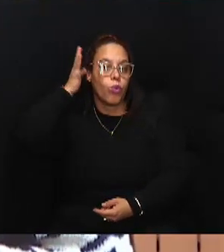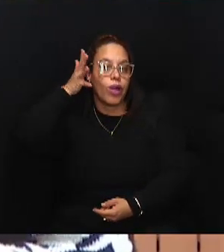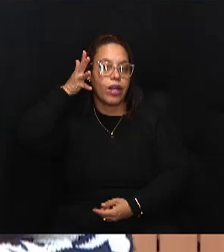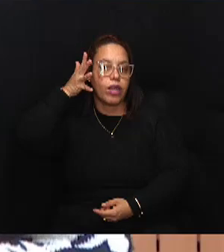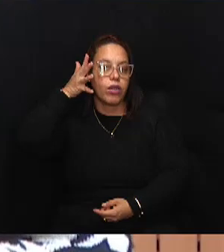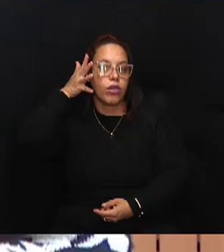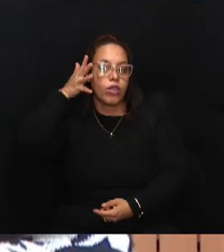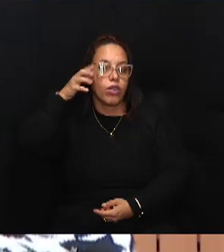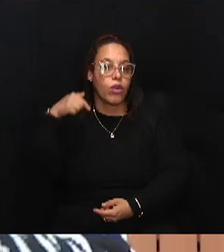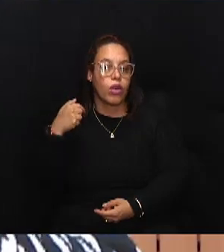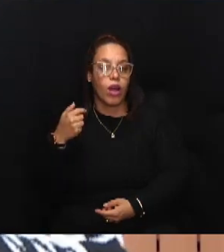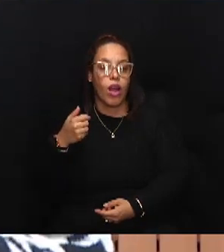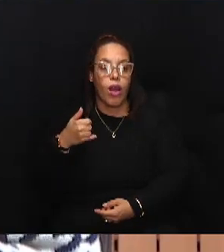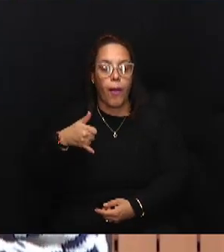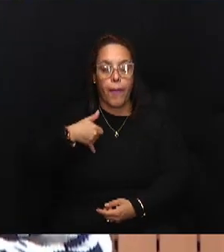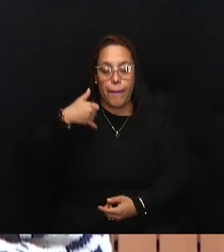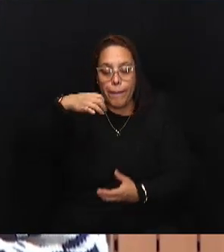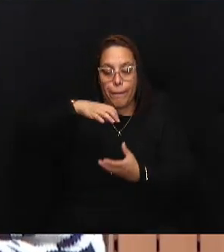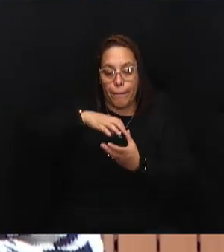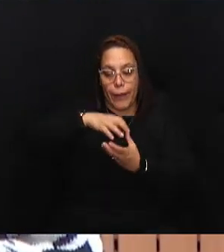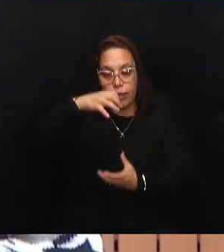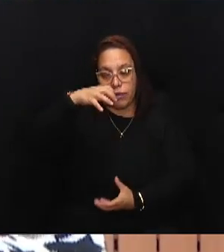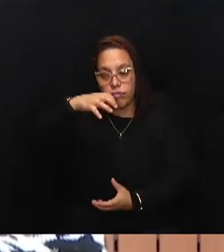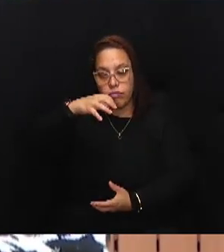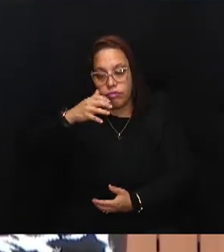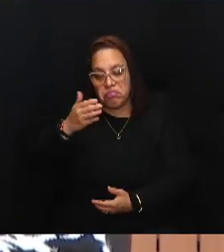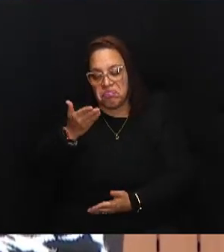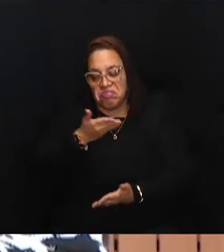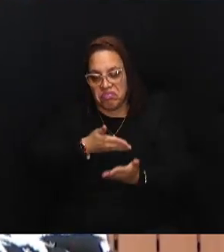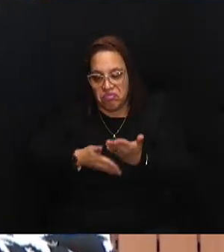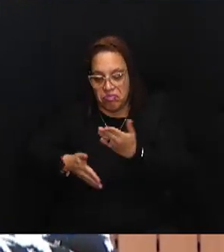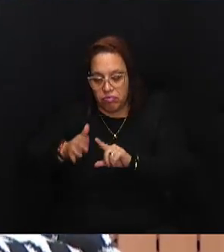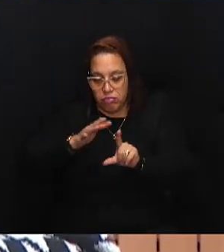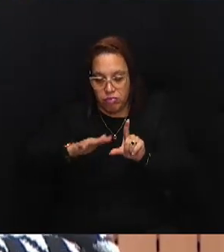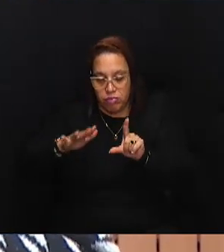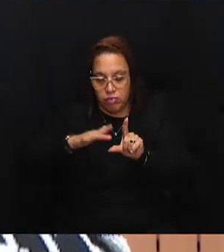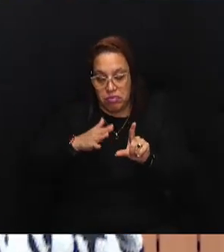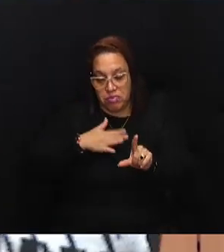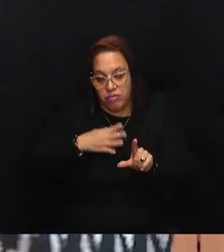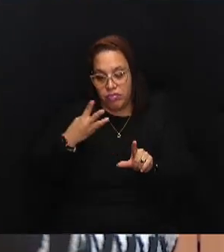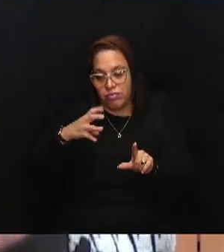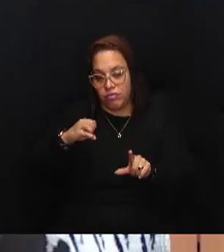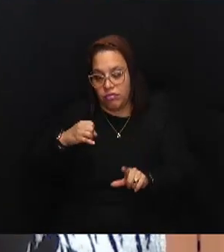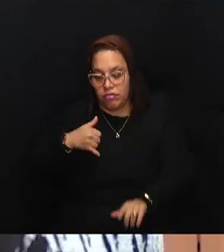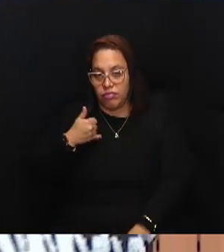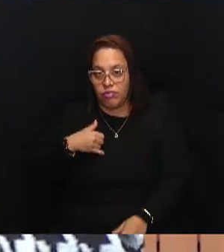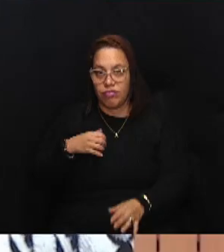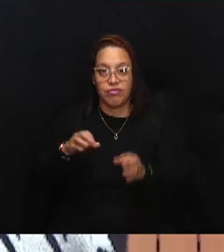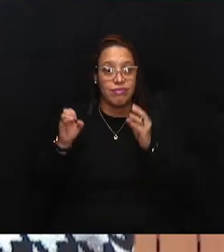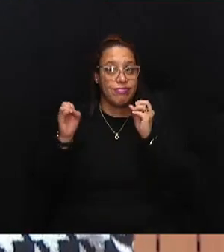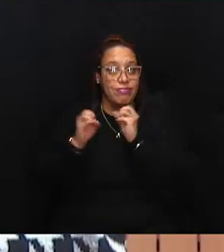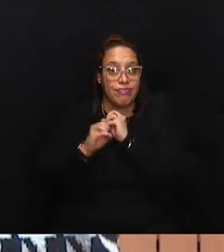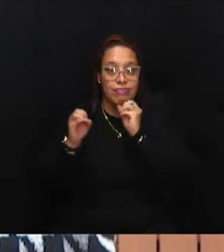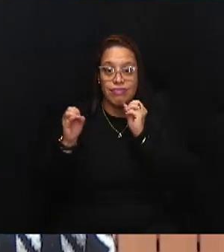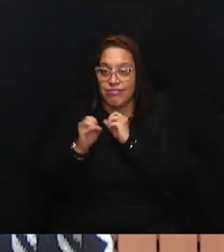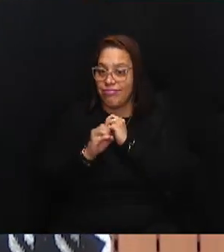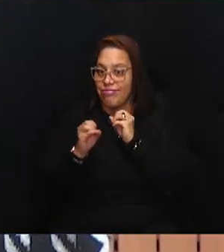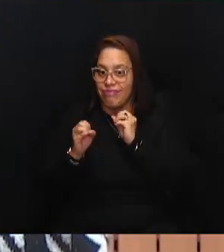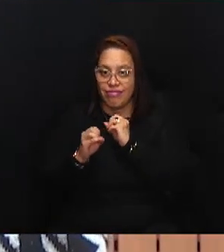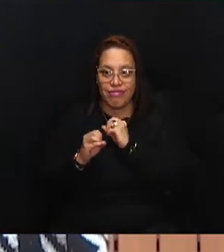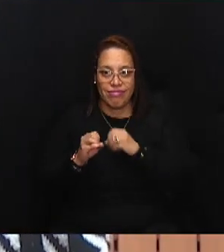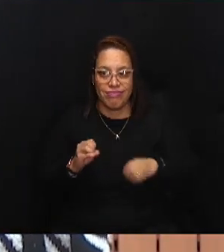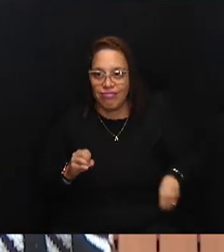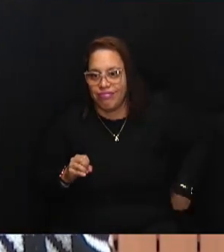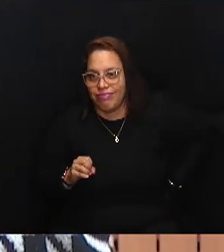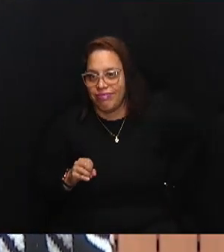o que nos passar. Eu, apesar dos meus 40 anos, eu brinco que eu não tenho nada